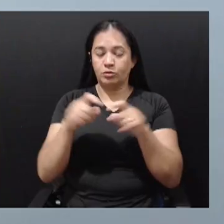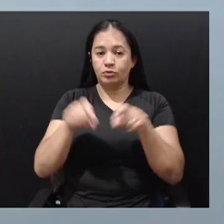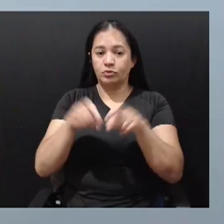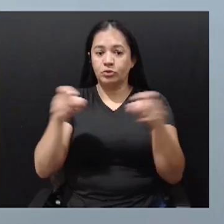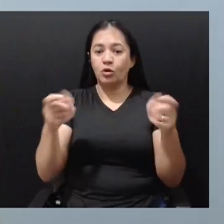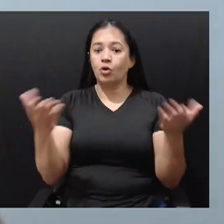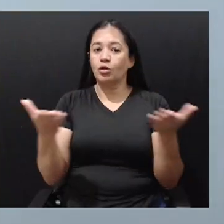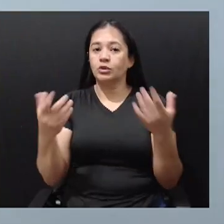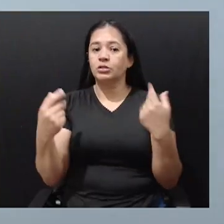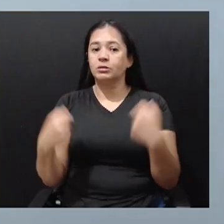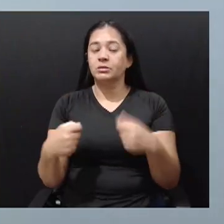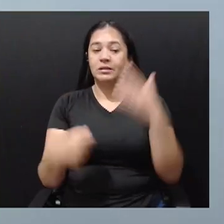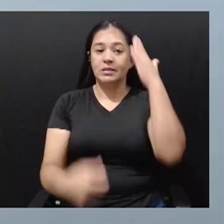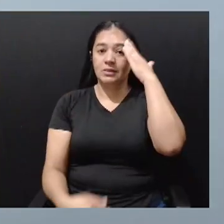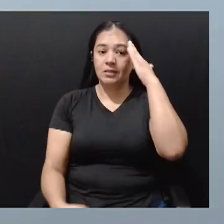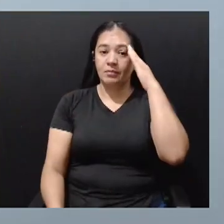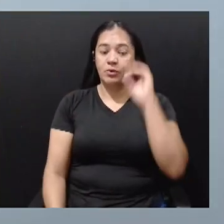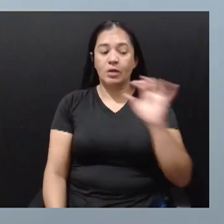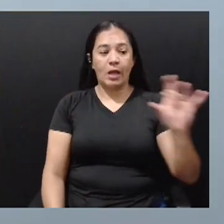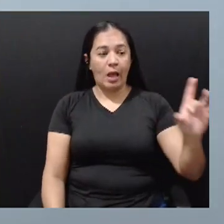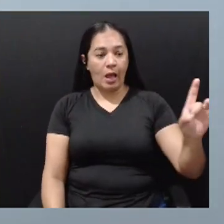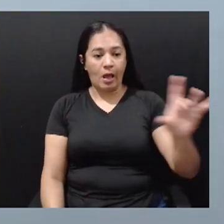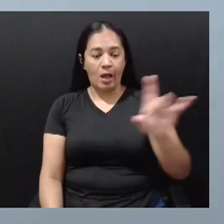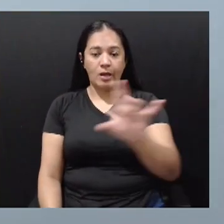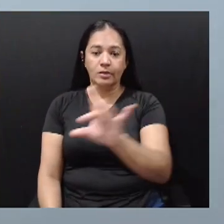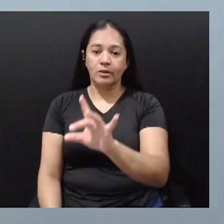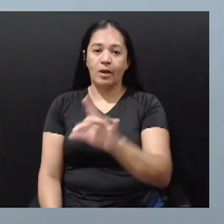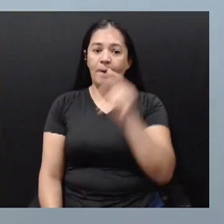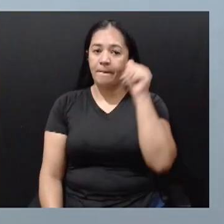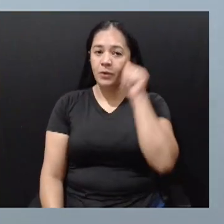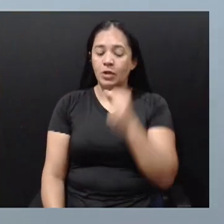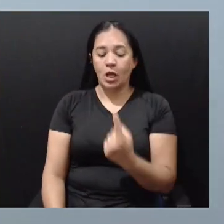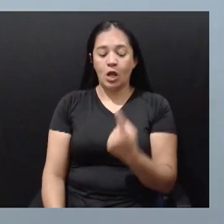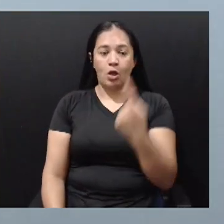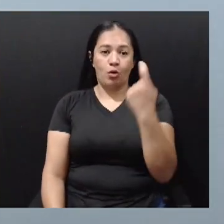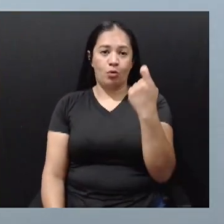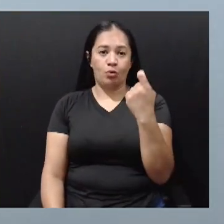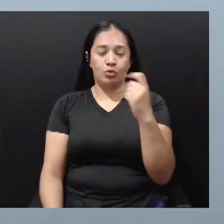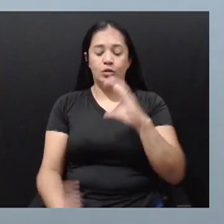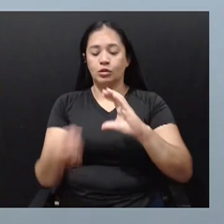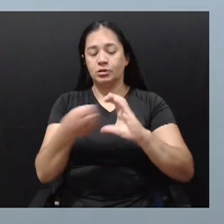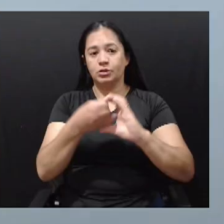mulher é um universo de características